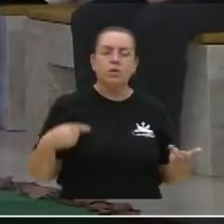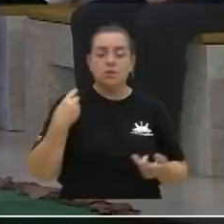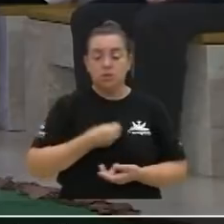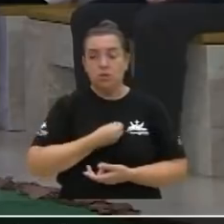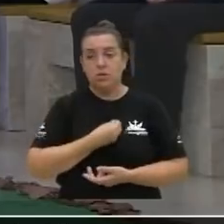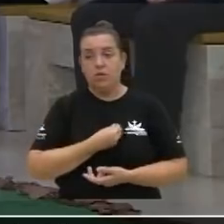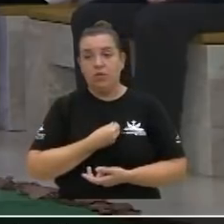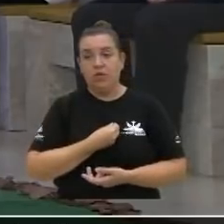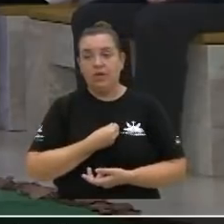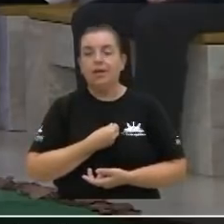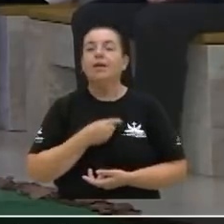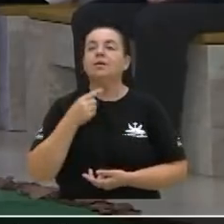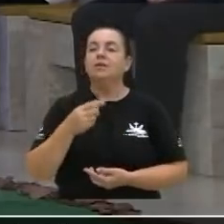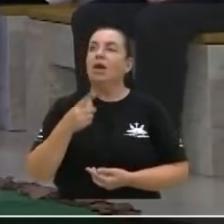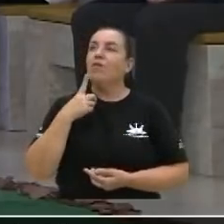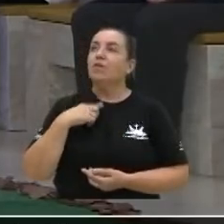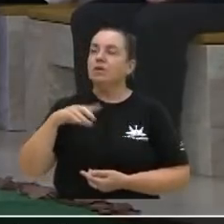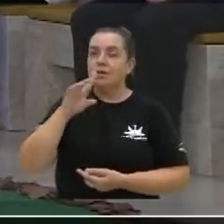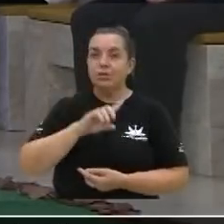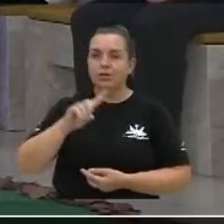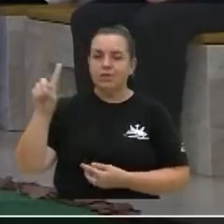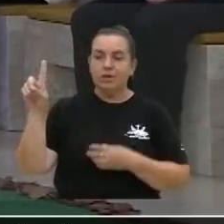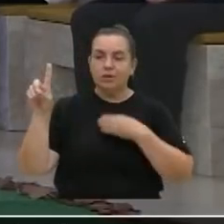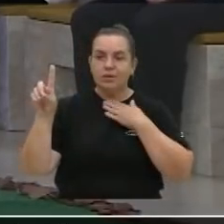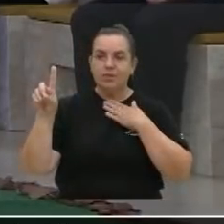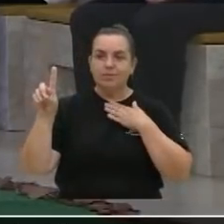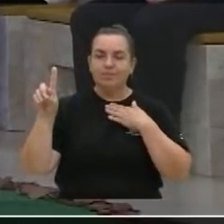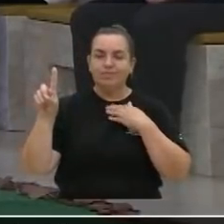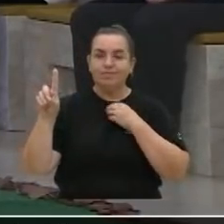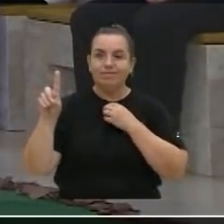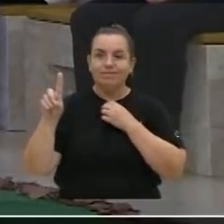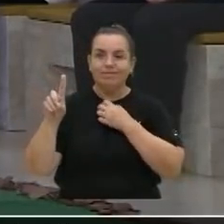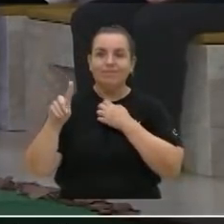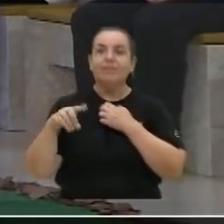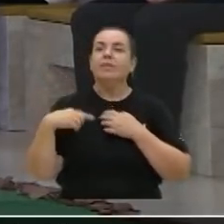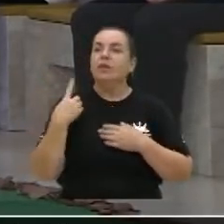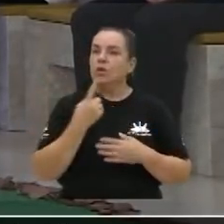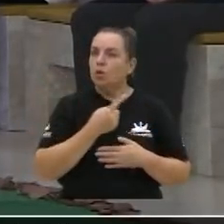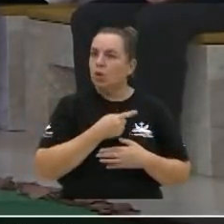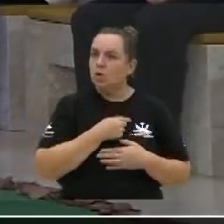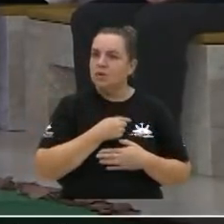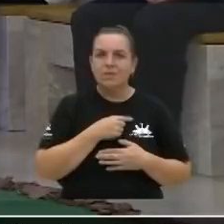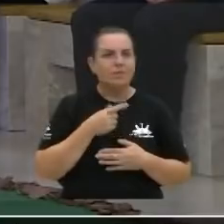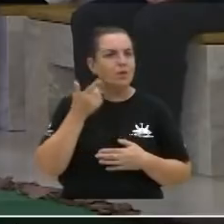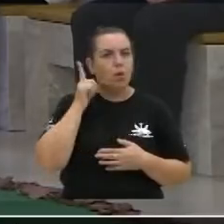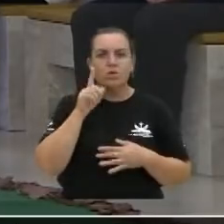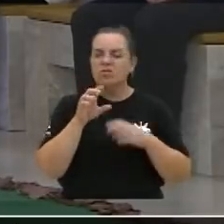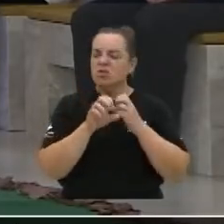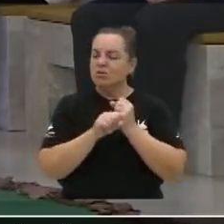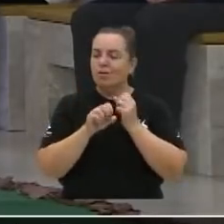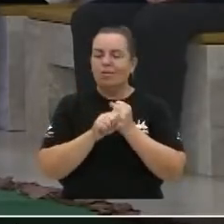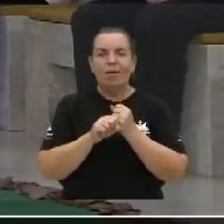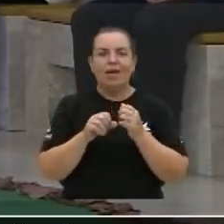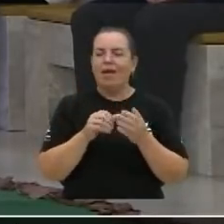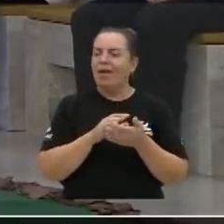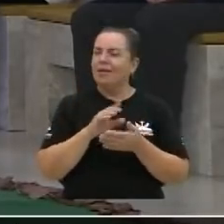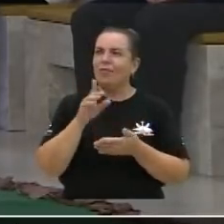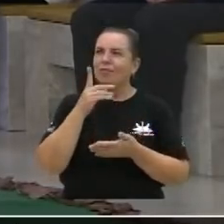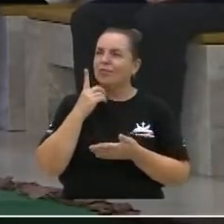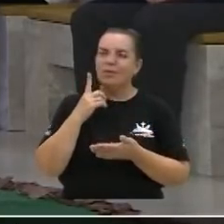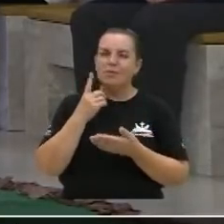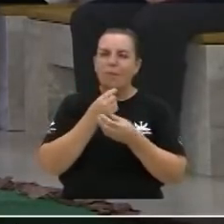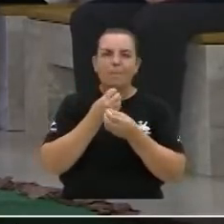vida, nos desígnios de Deus, e nós, incalculável, tem um salmo que diz assim,